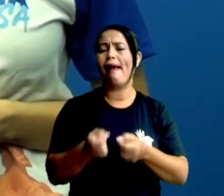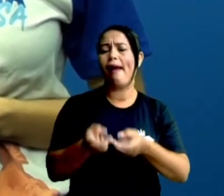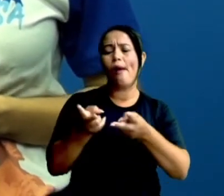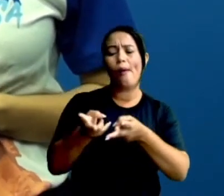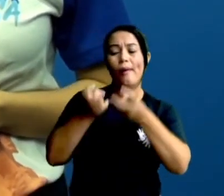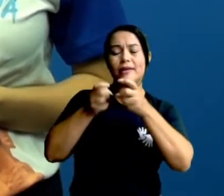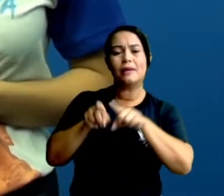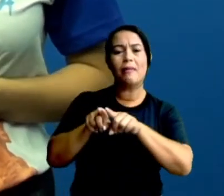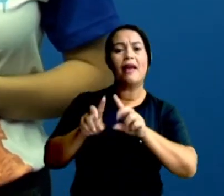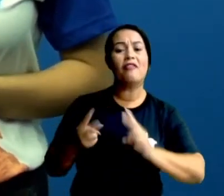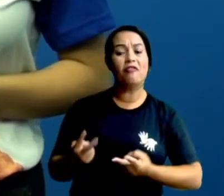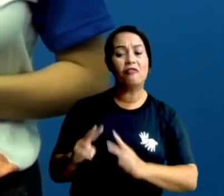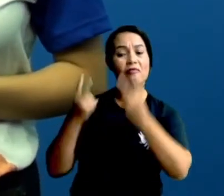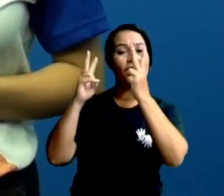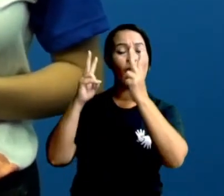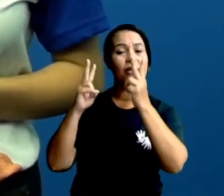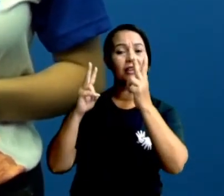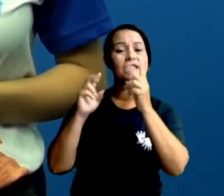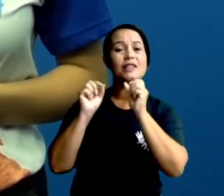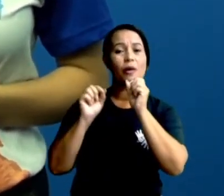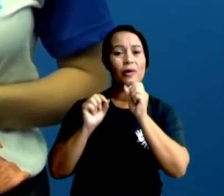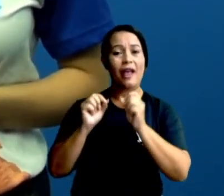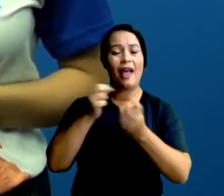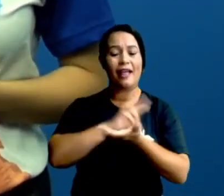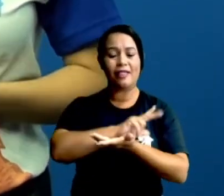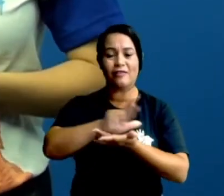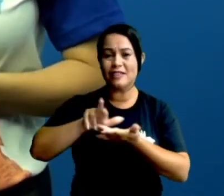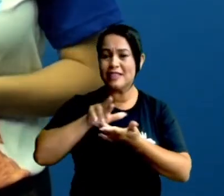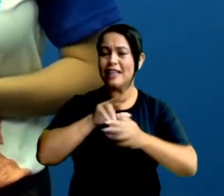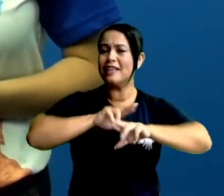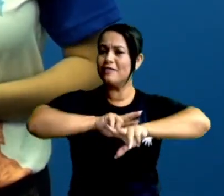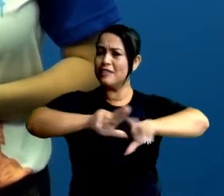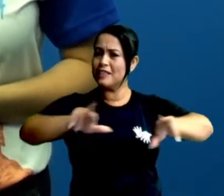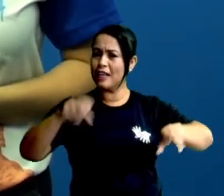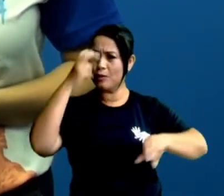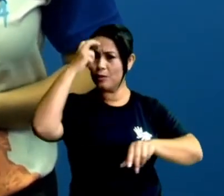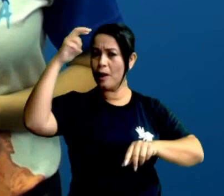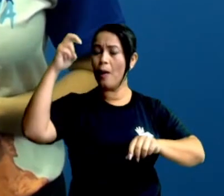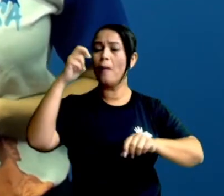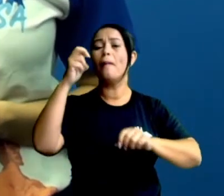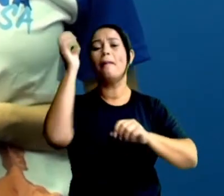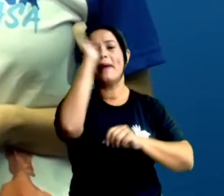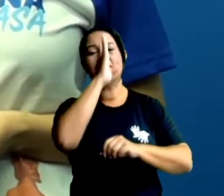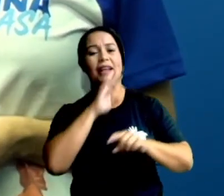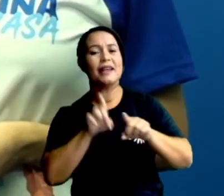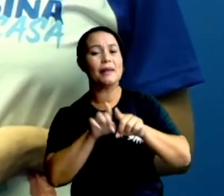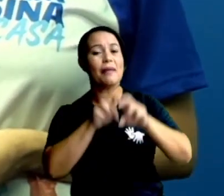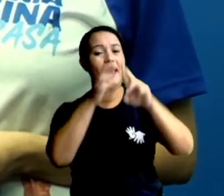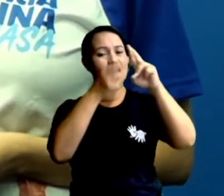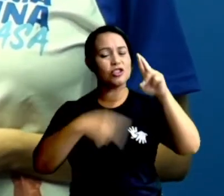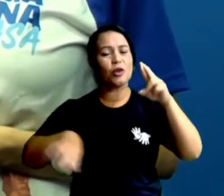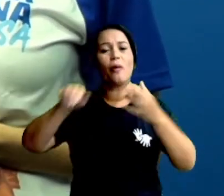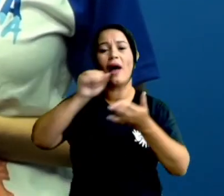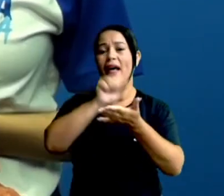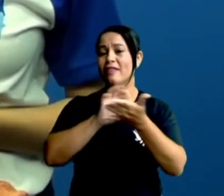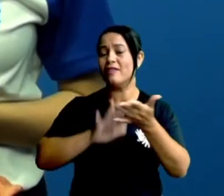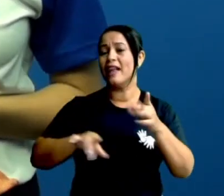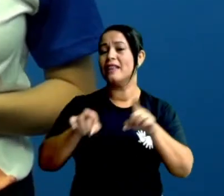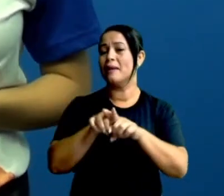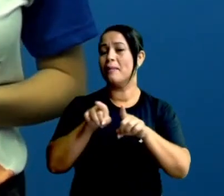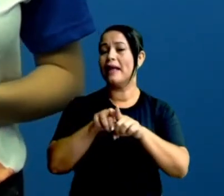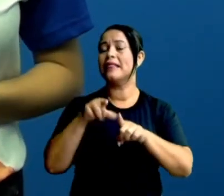reconhecer e valorizar a diversidade cultural brasileira, tá? E religiosa também. A habilidade da Base Nacional